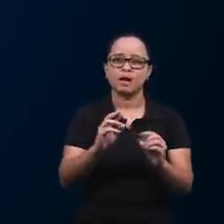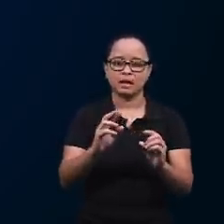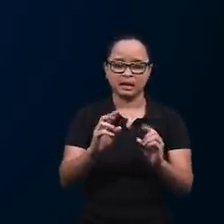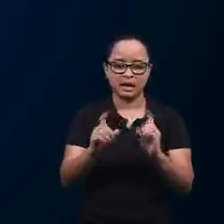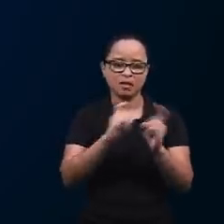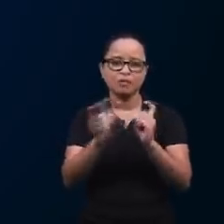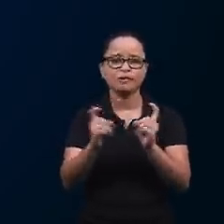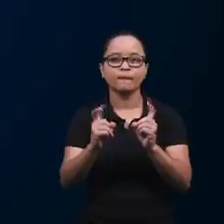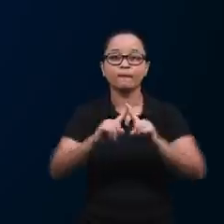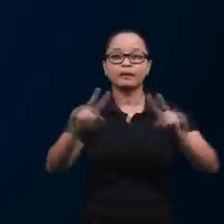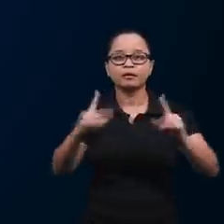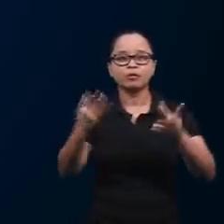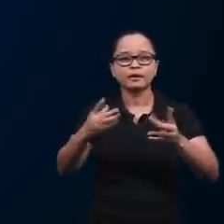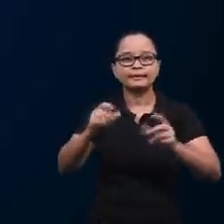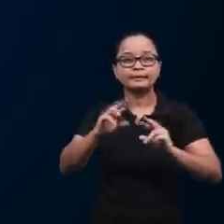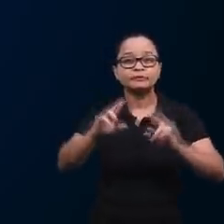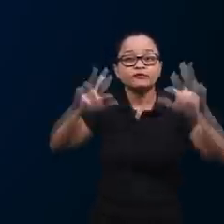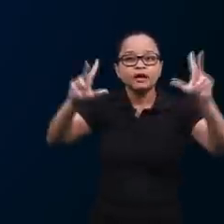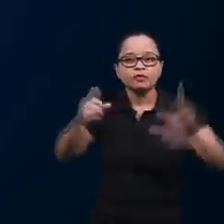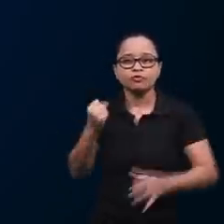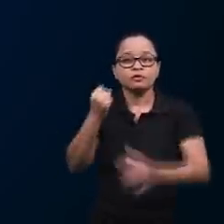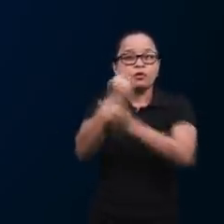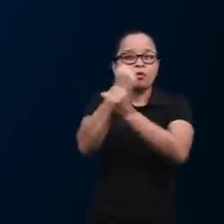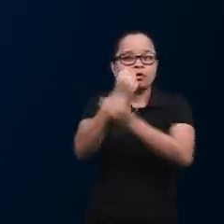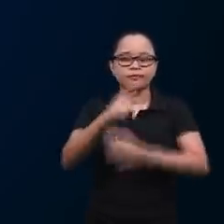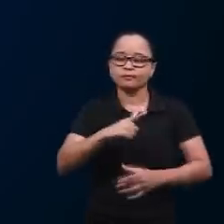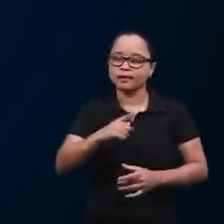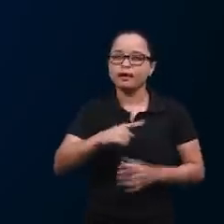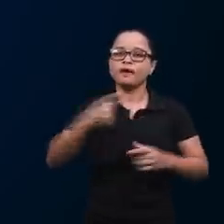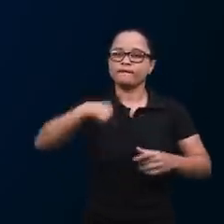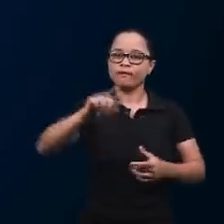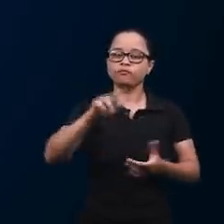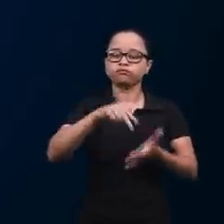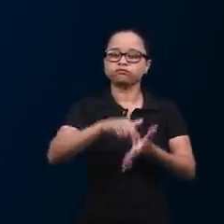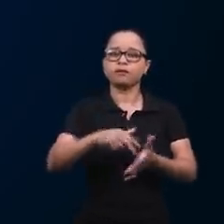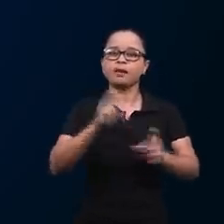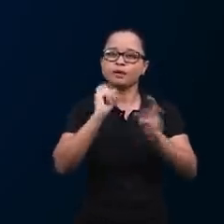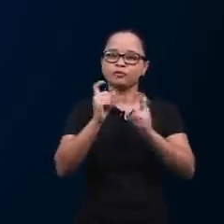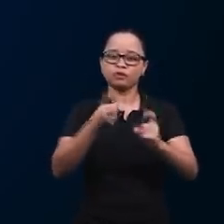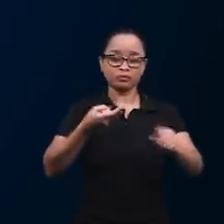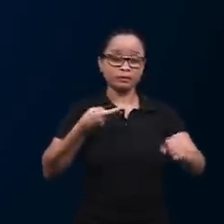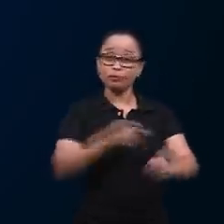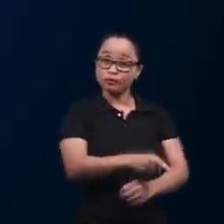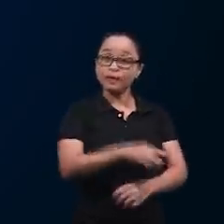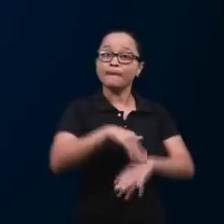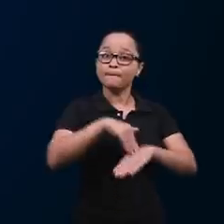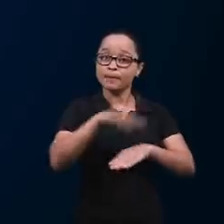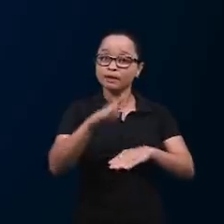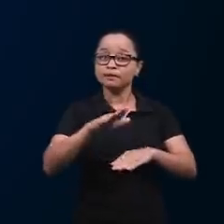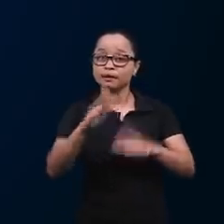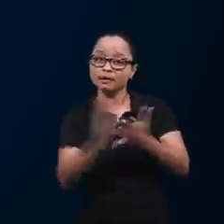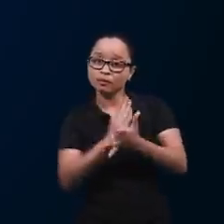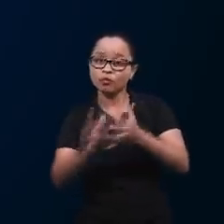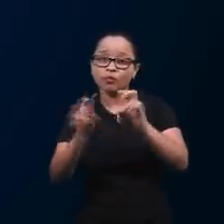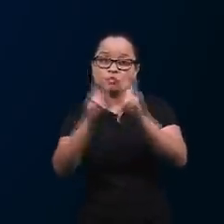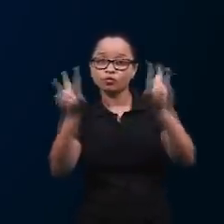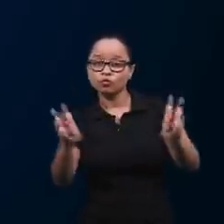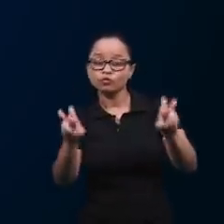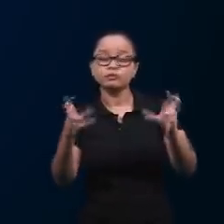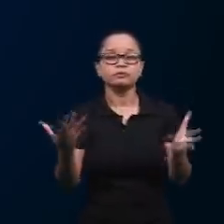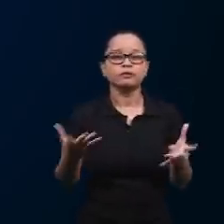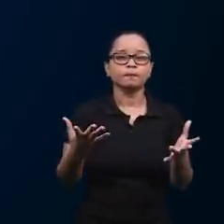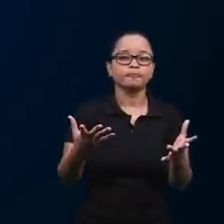reunião agora estão muito mais seguras e vão para reunião a ainda se aprofundar em algum